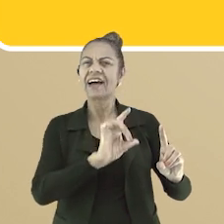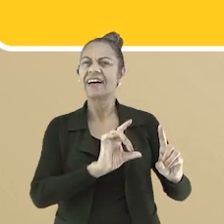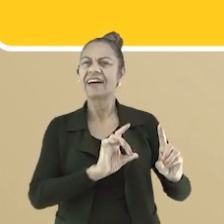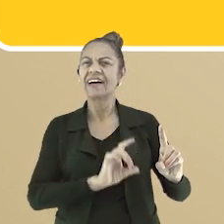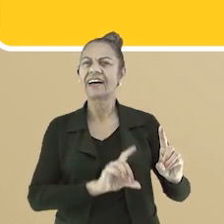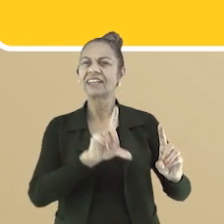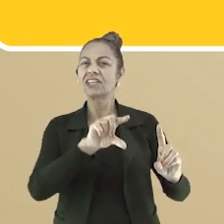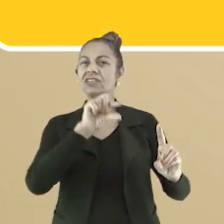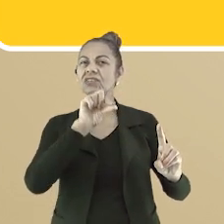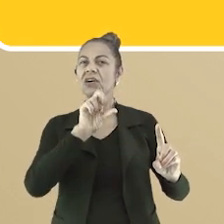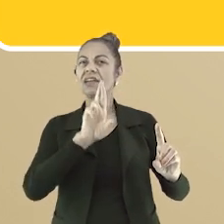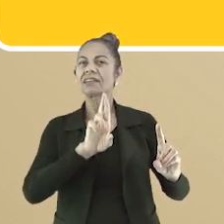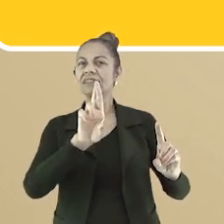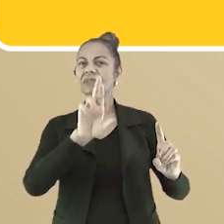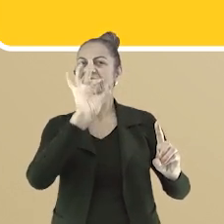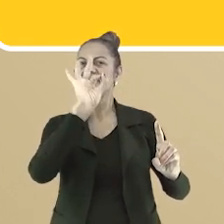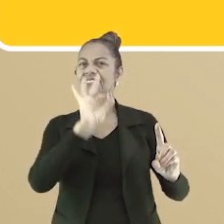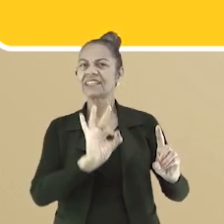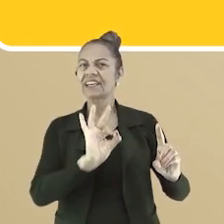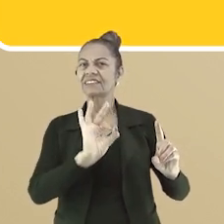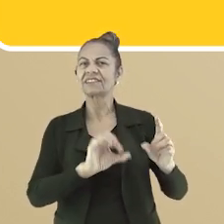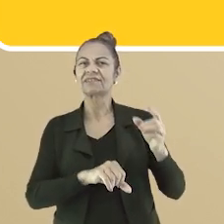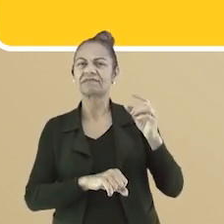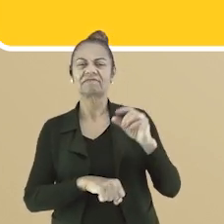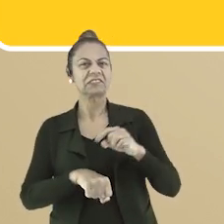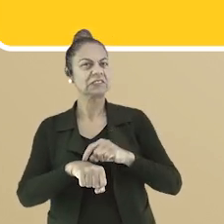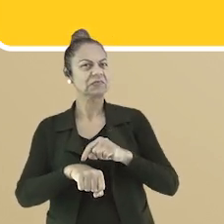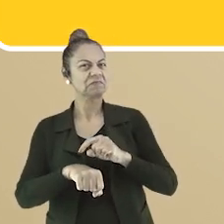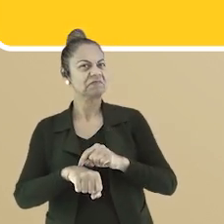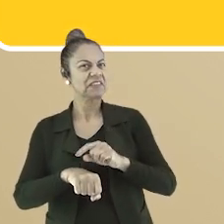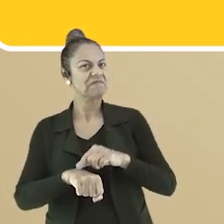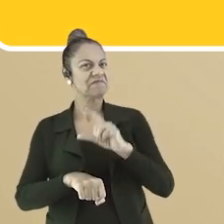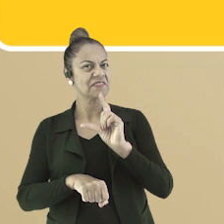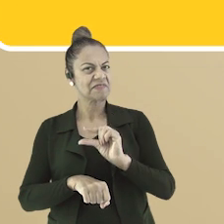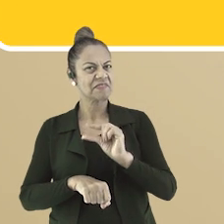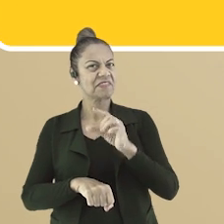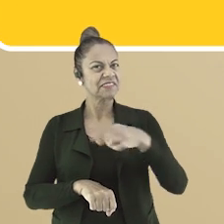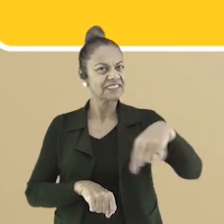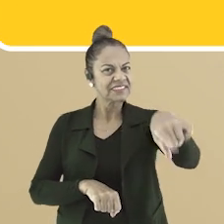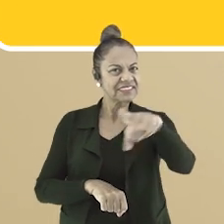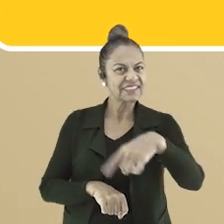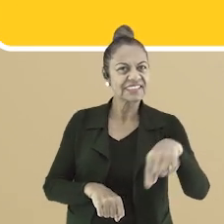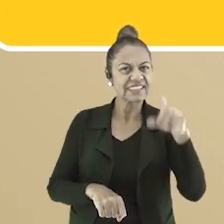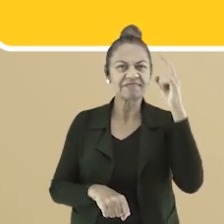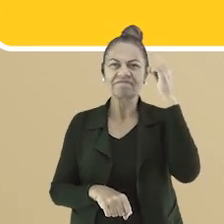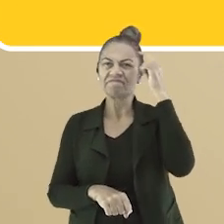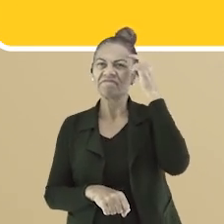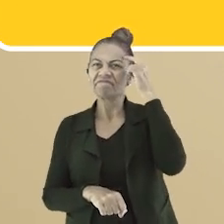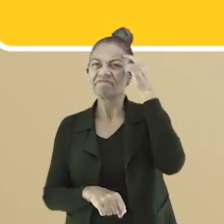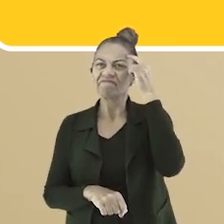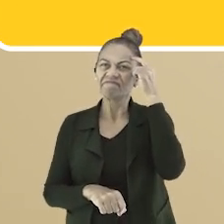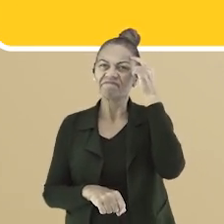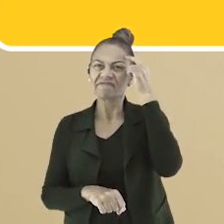Vou dar um tempo para você pensar.